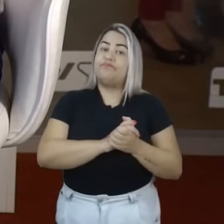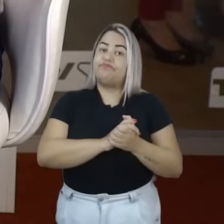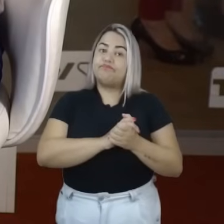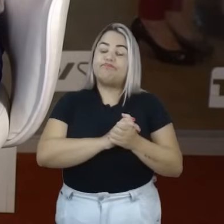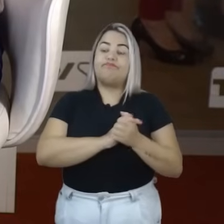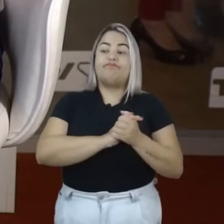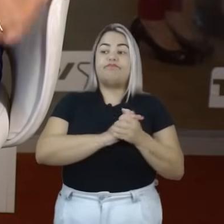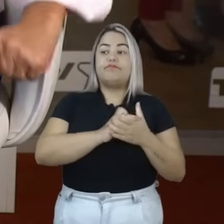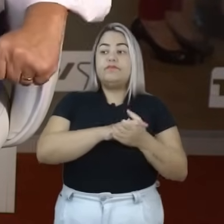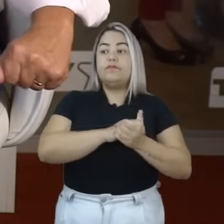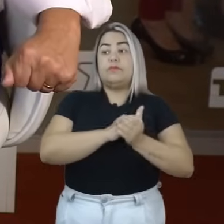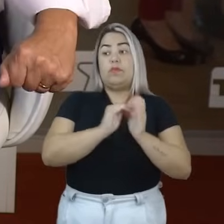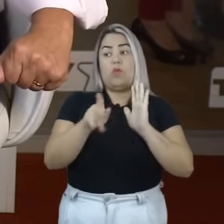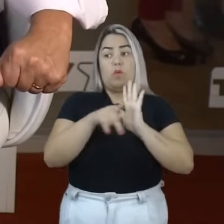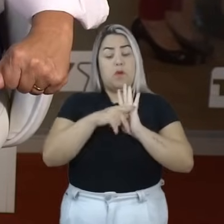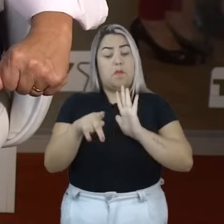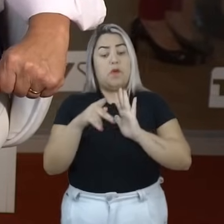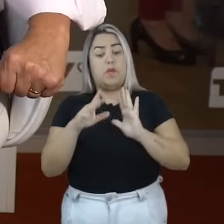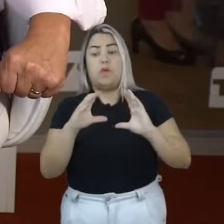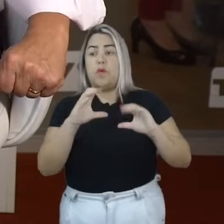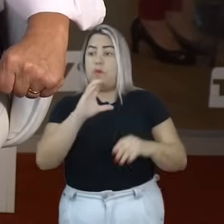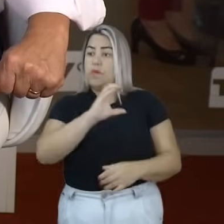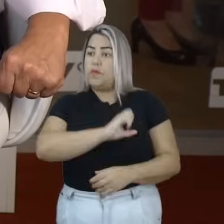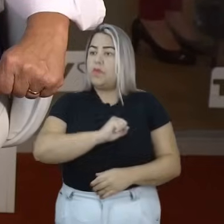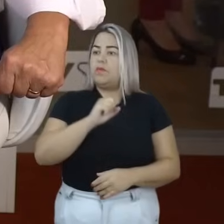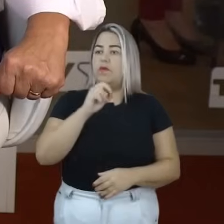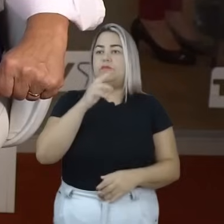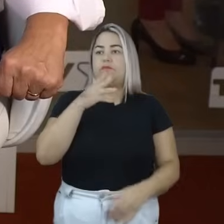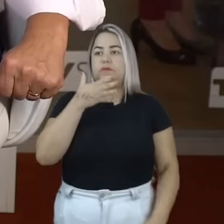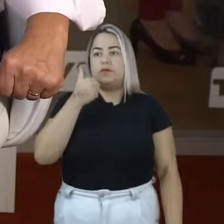integrados com a mesma paixão, ele dá melhor resultado.